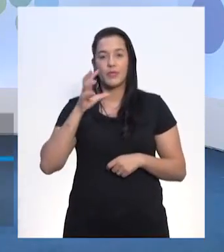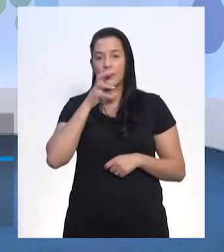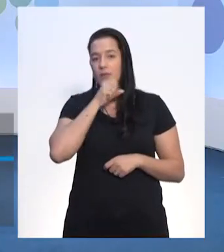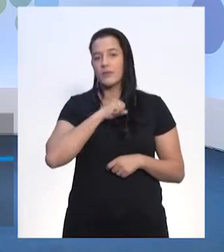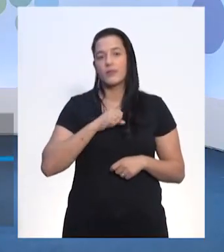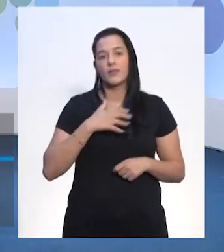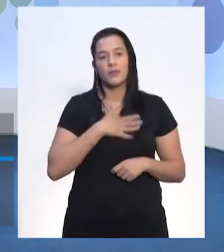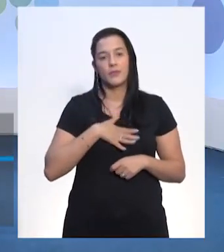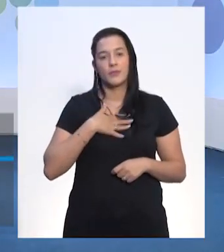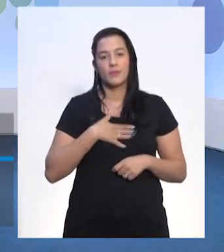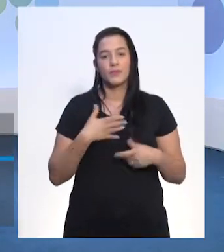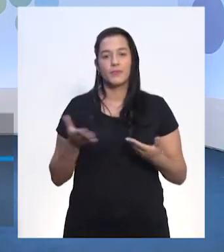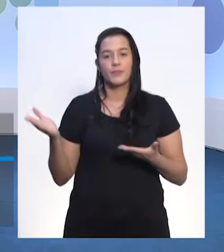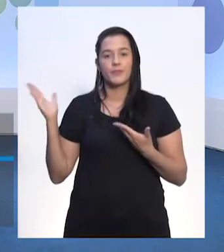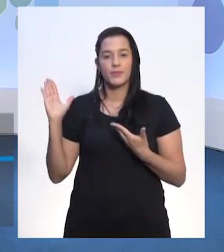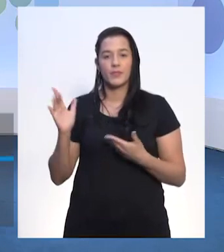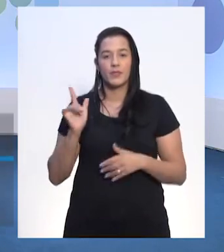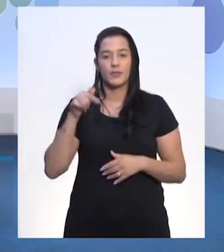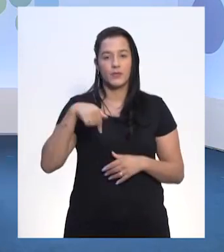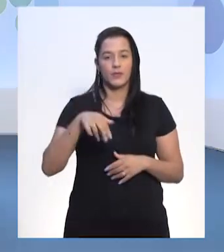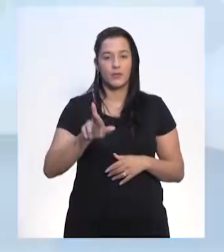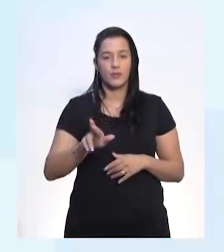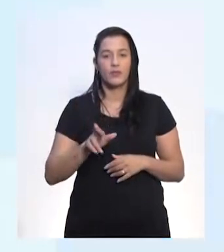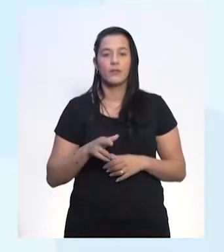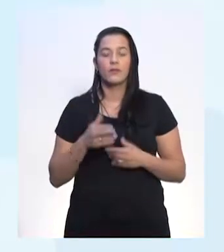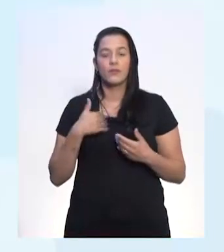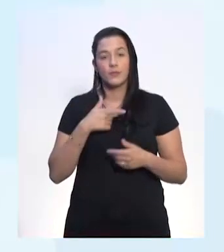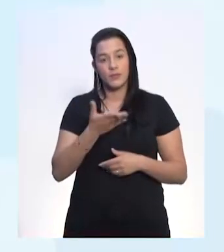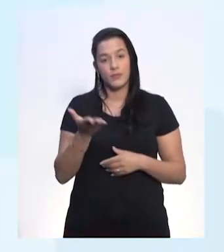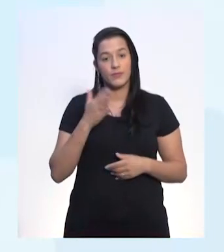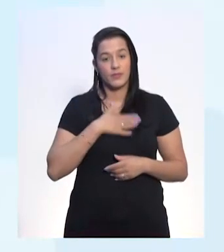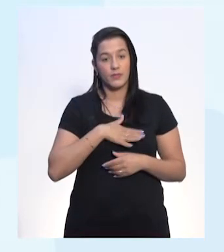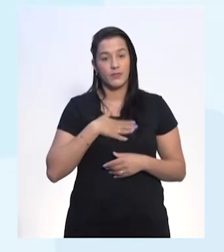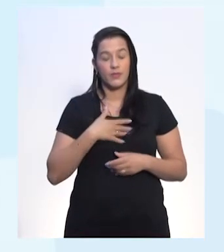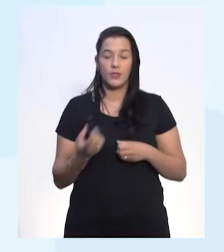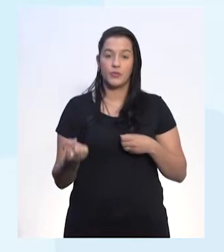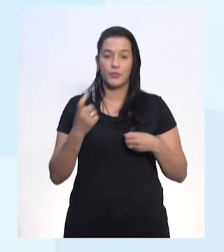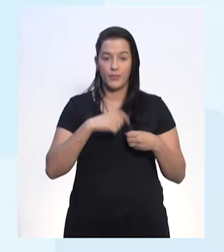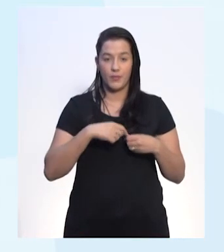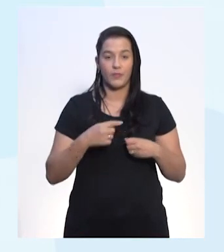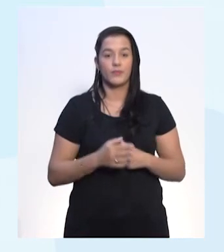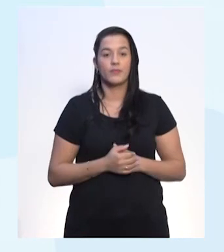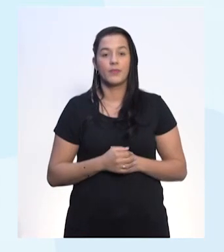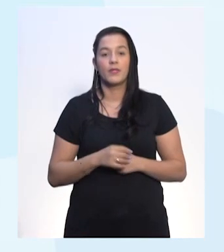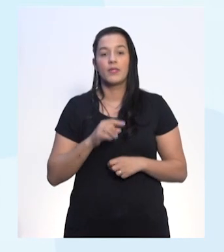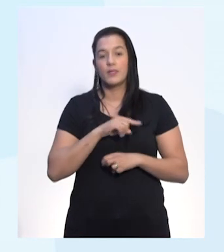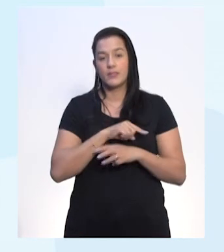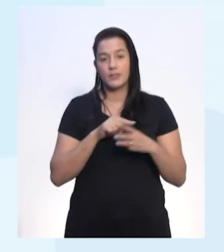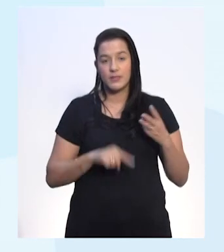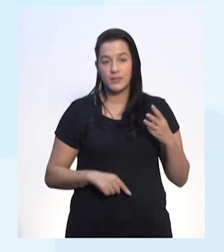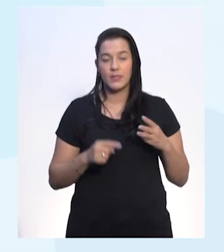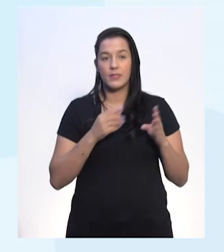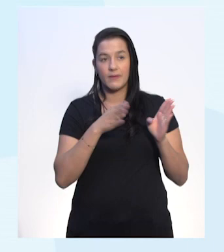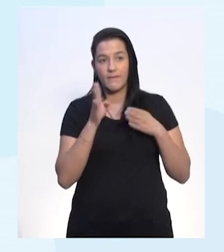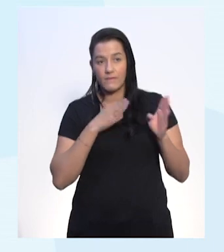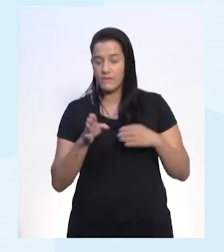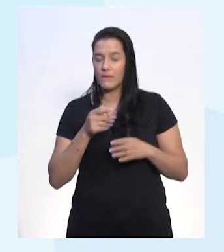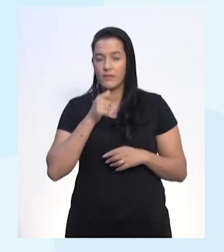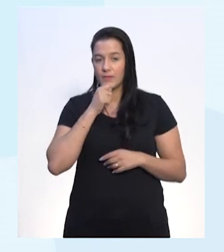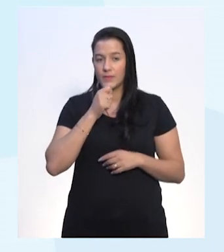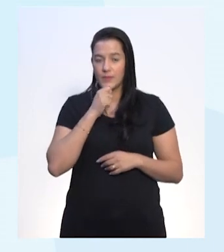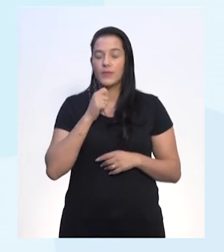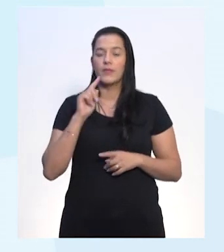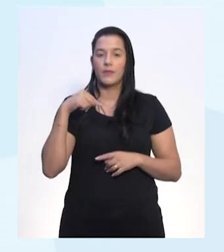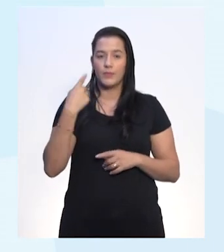bem gostoso. Está aí o QR Code, espero que vocês tenham gostado. Mas eu vou retomar, viu, gente? Esses 3 últimos aí que a gente teve que dar uma